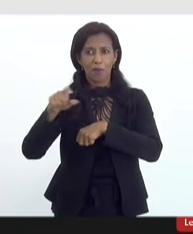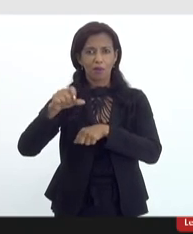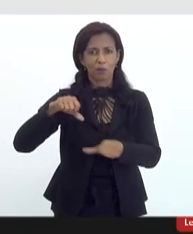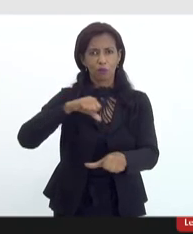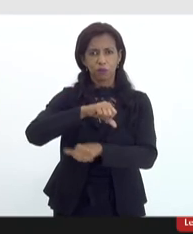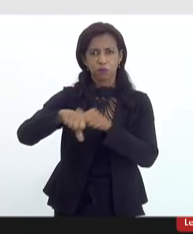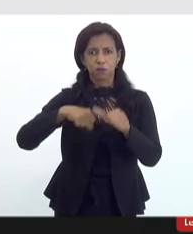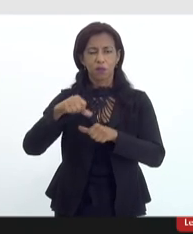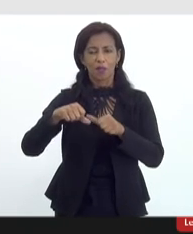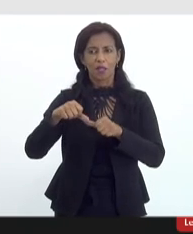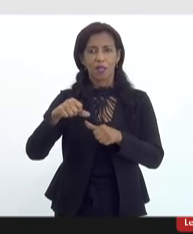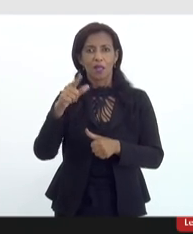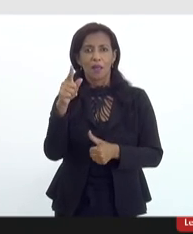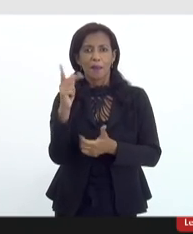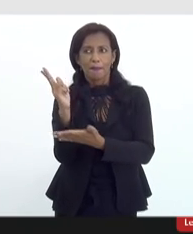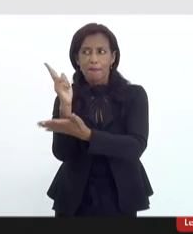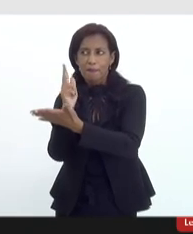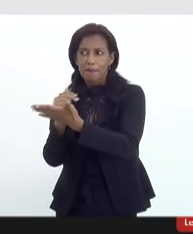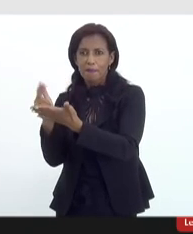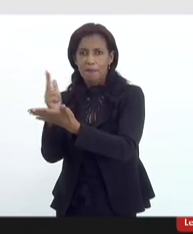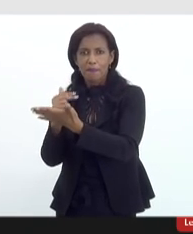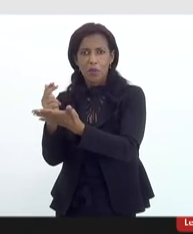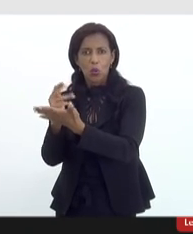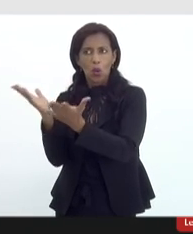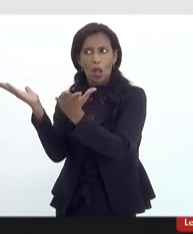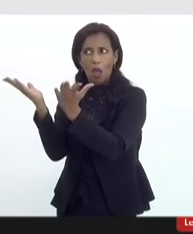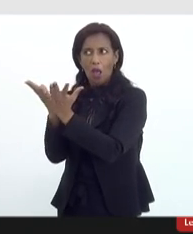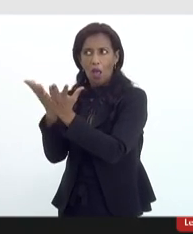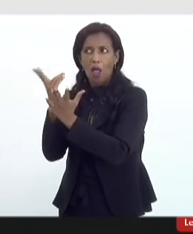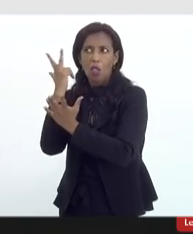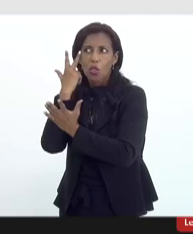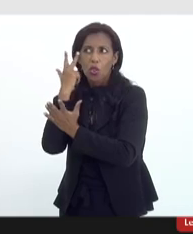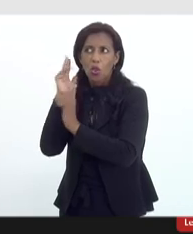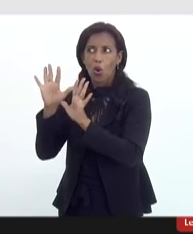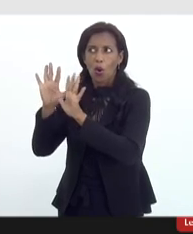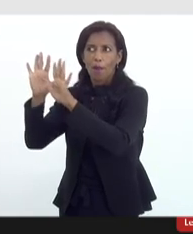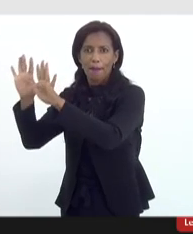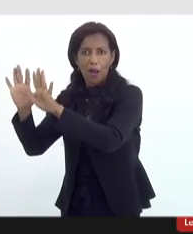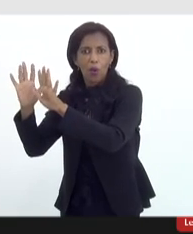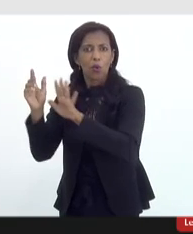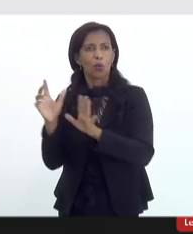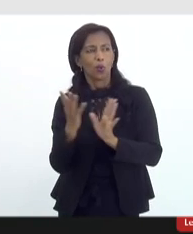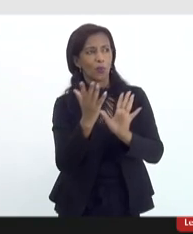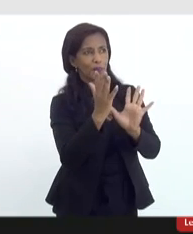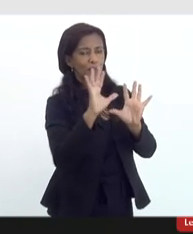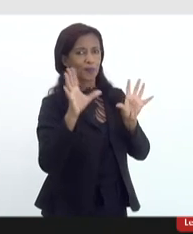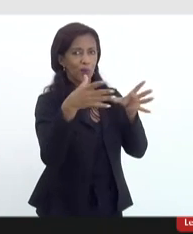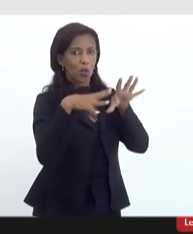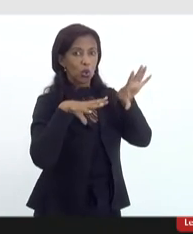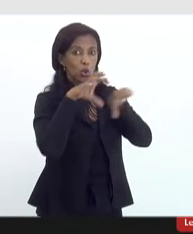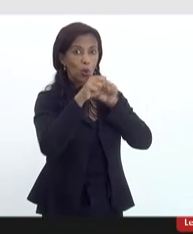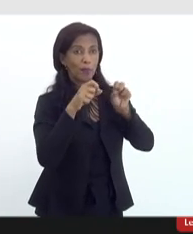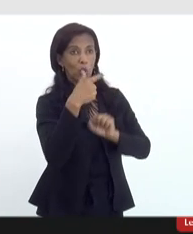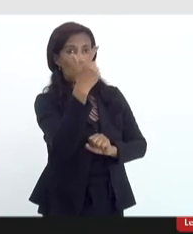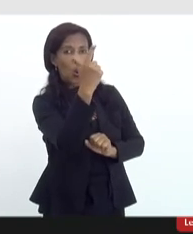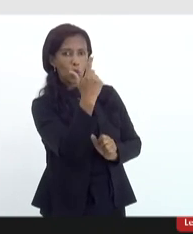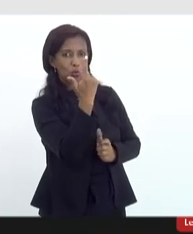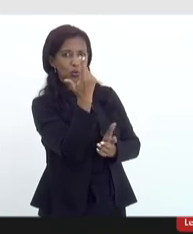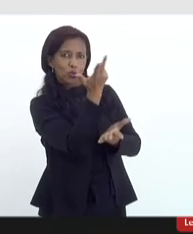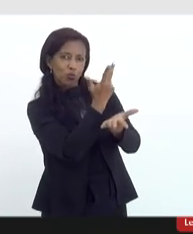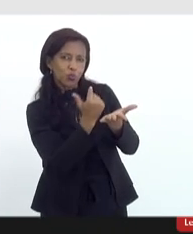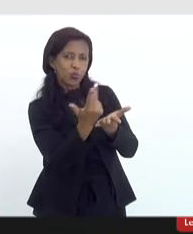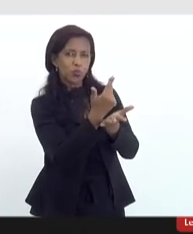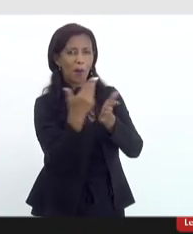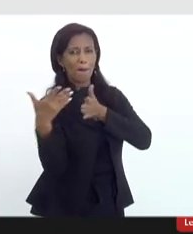fazer as pinturas evangélicas na parte que é comum, e na área que, digamos assim, era de domínio dele, ele faz outras pinturas com